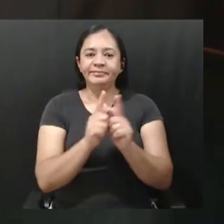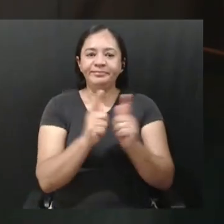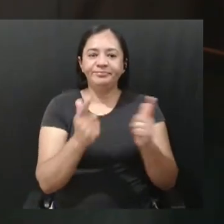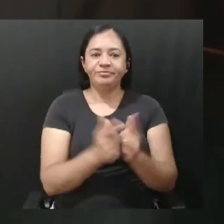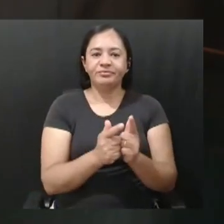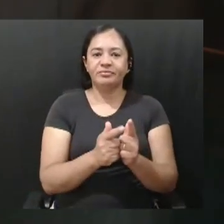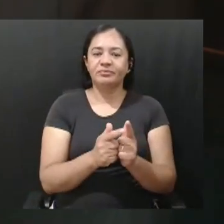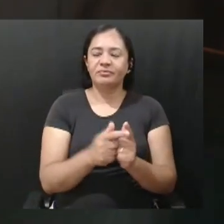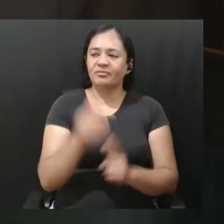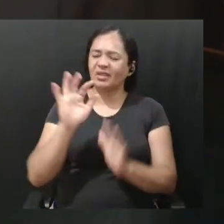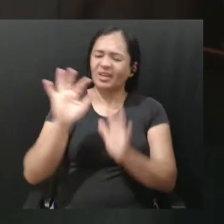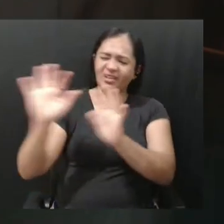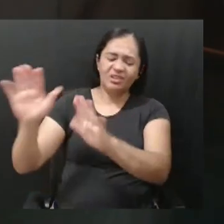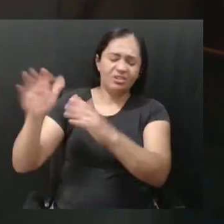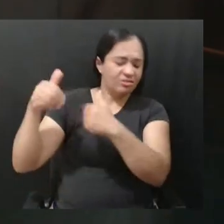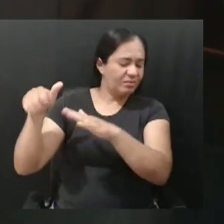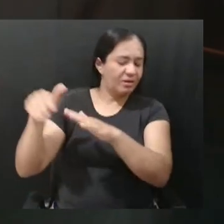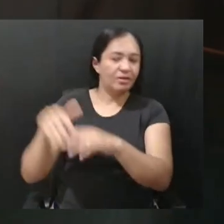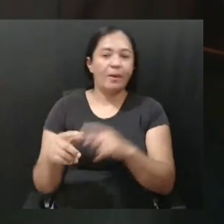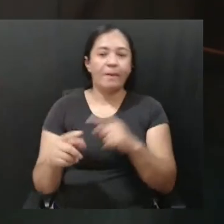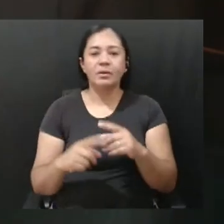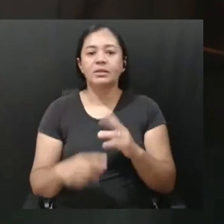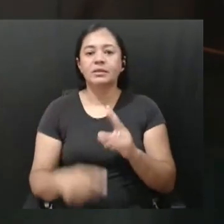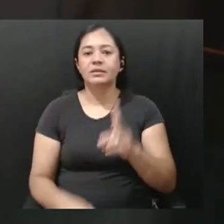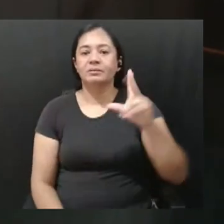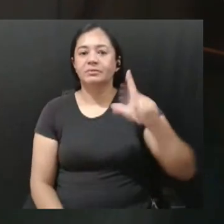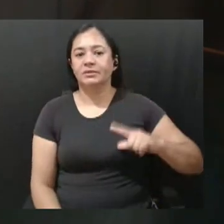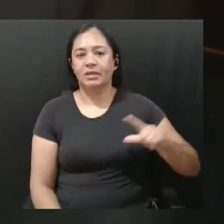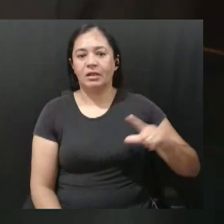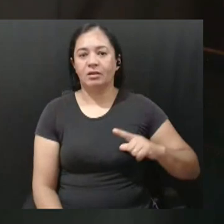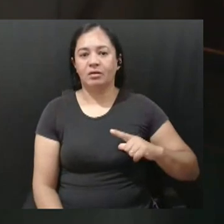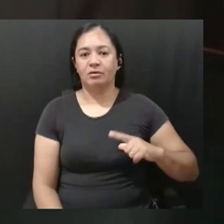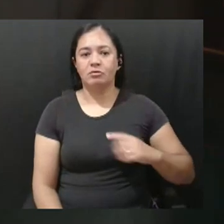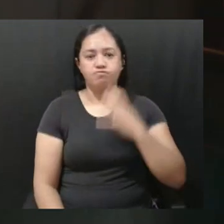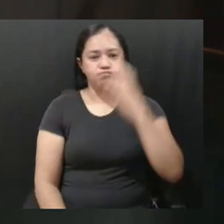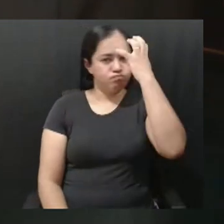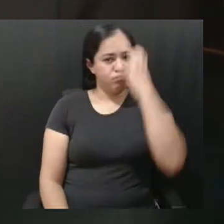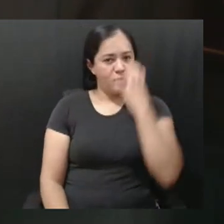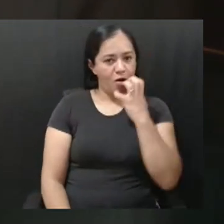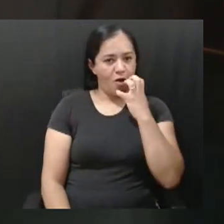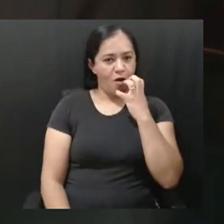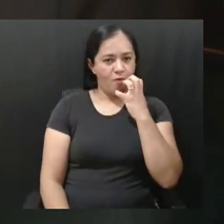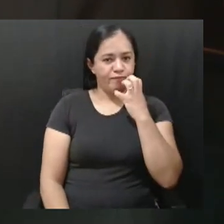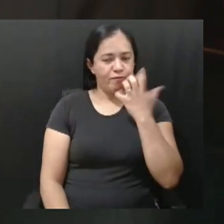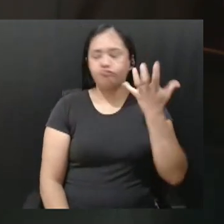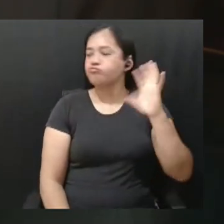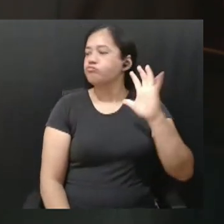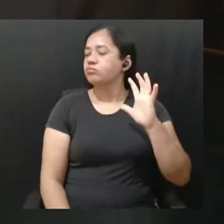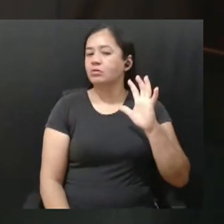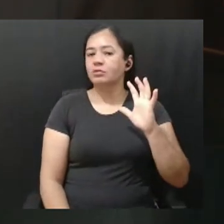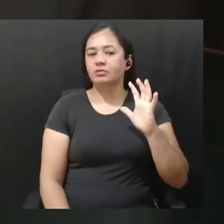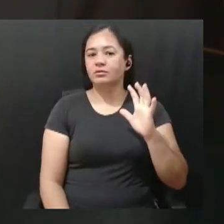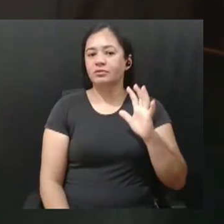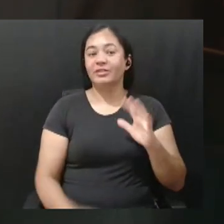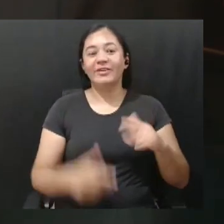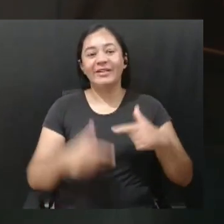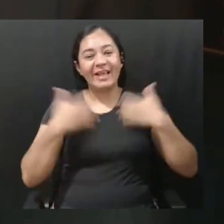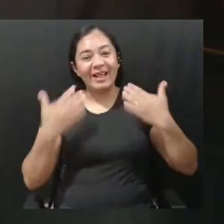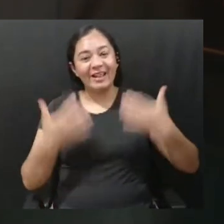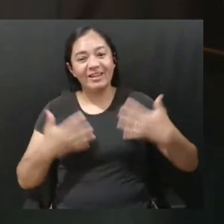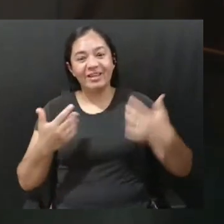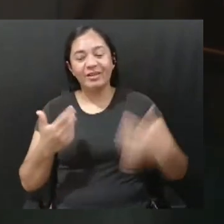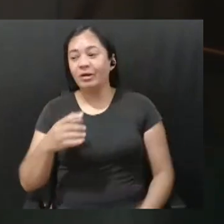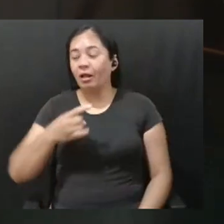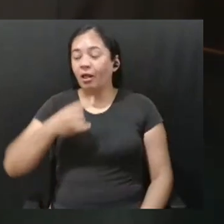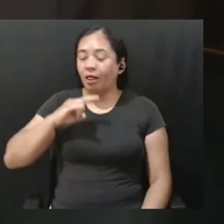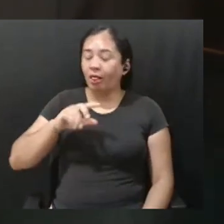Porque sempre tem assim, aquele que tá bravo, aquele que não quer conversa, aquele que é extrovertido, aquele que bebeu, caiu ali, ficou ali mesmo,